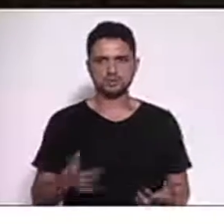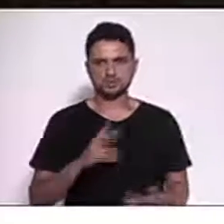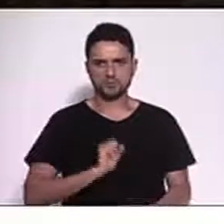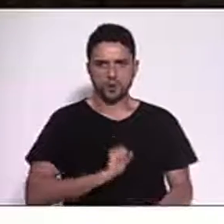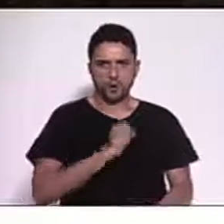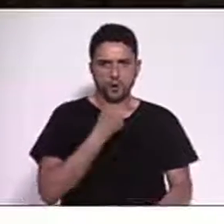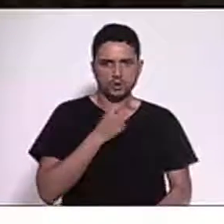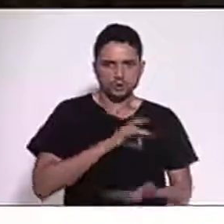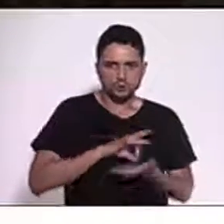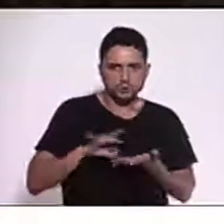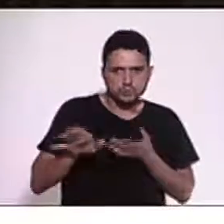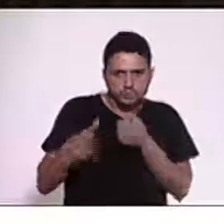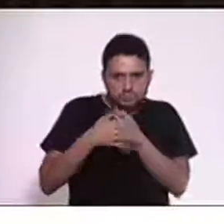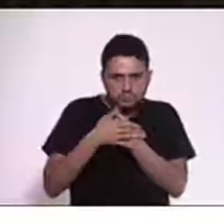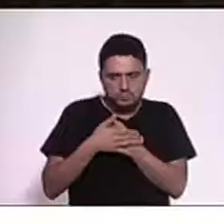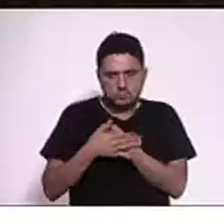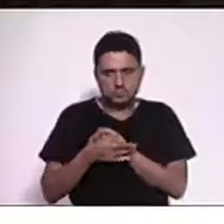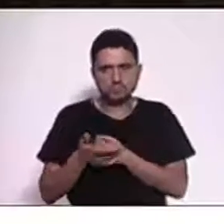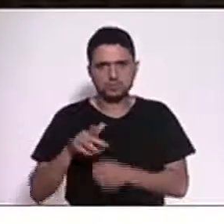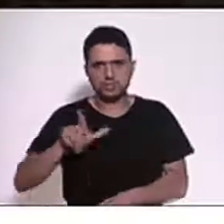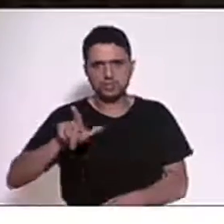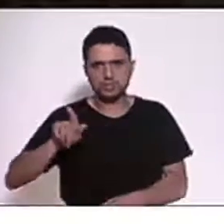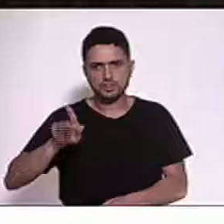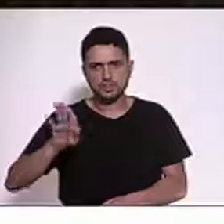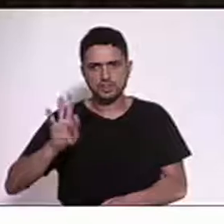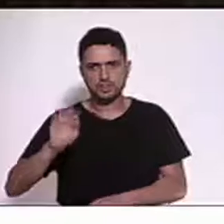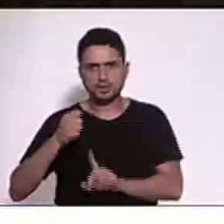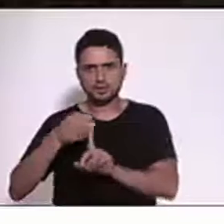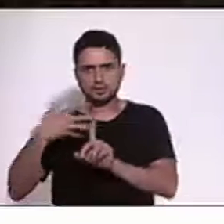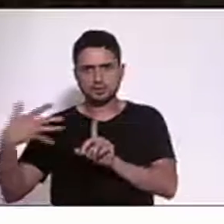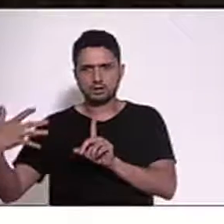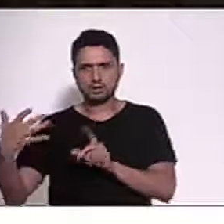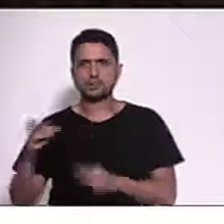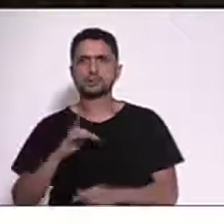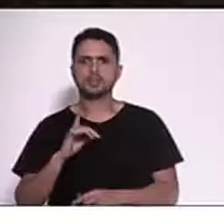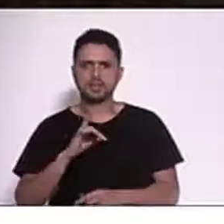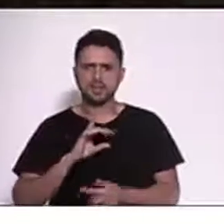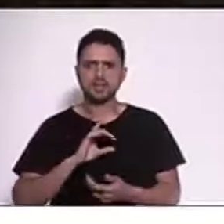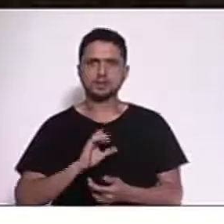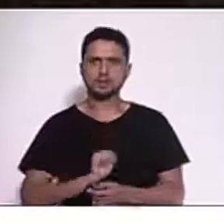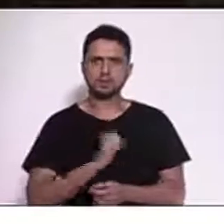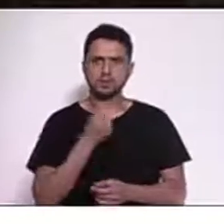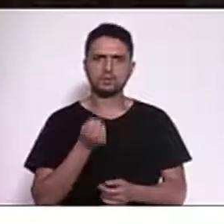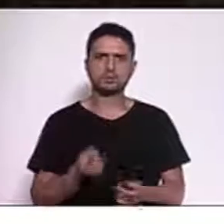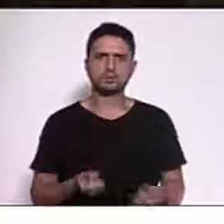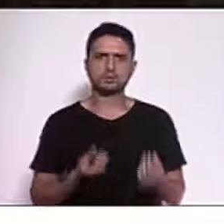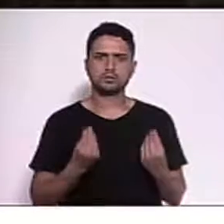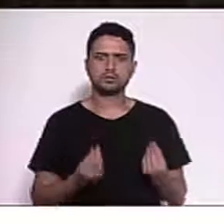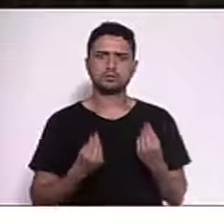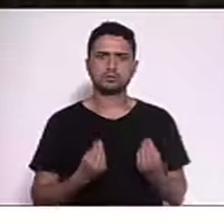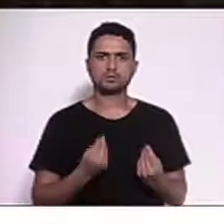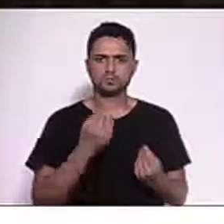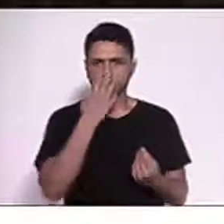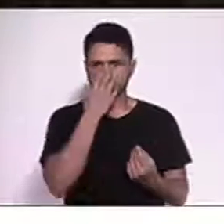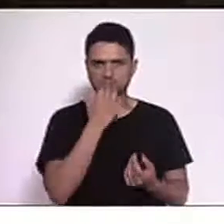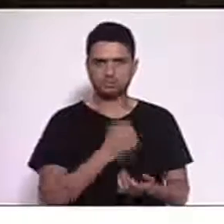ódio em relação à comunidade LGBT, quer dizer, um descaso, como se